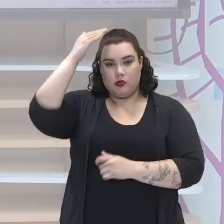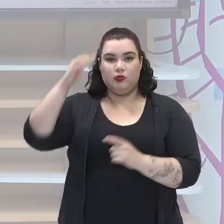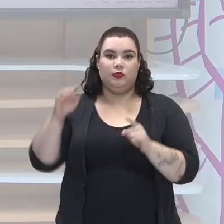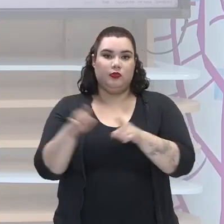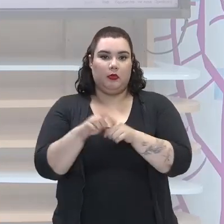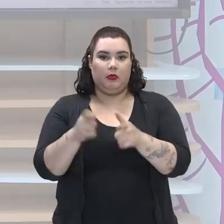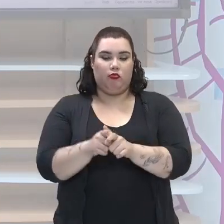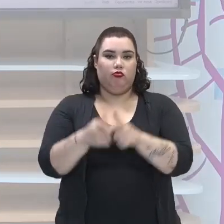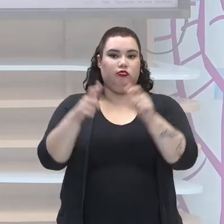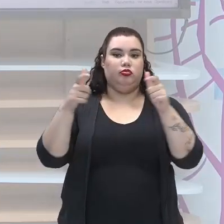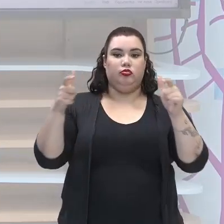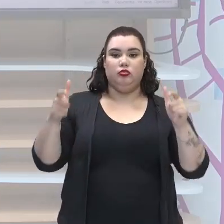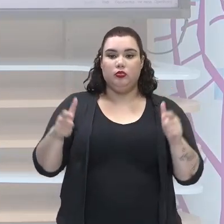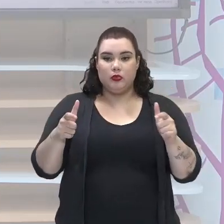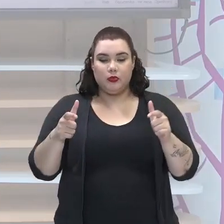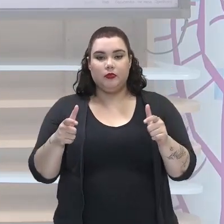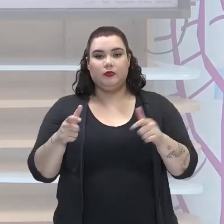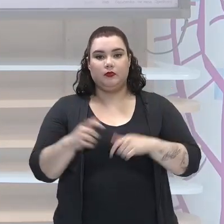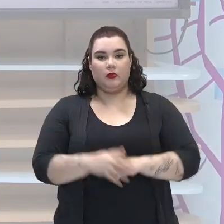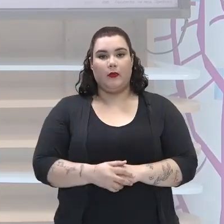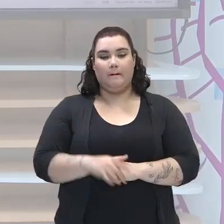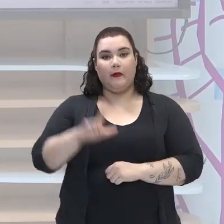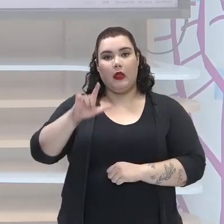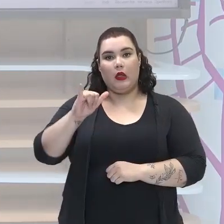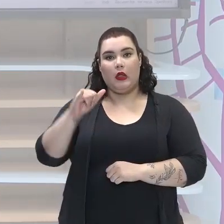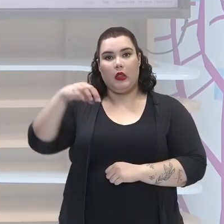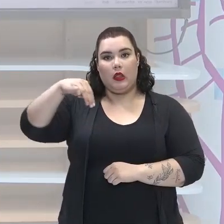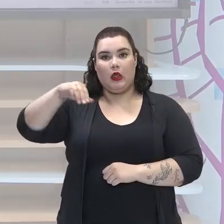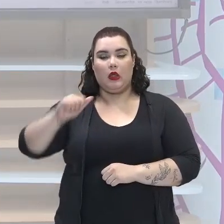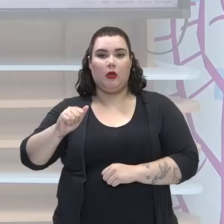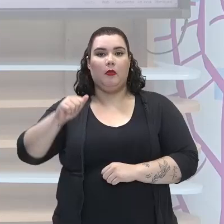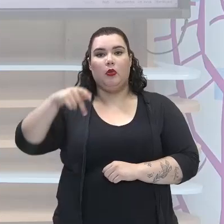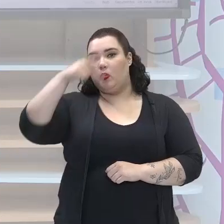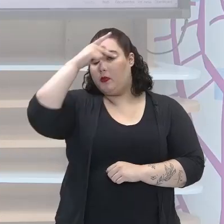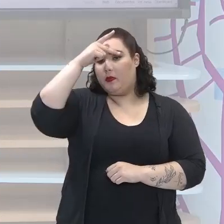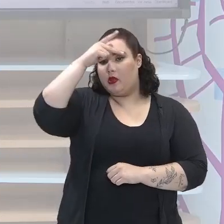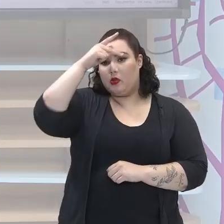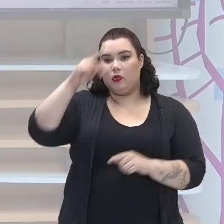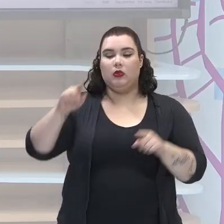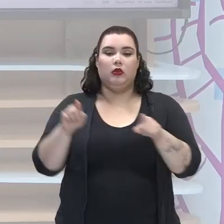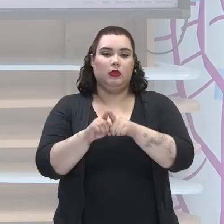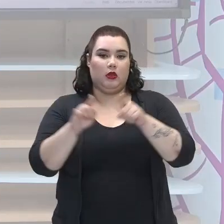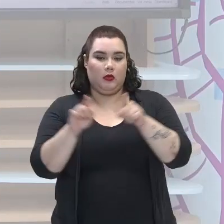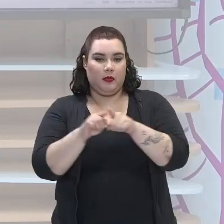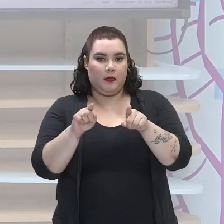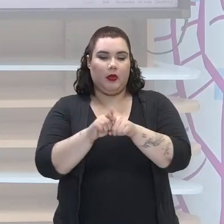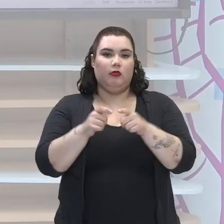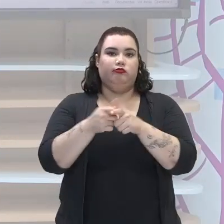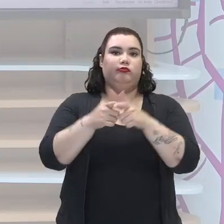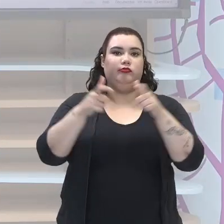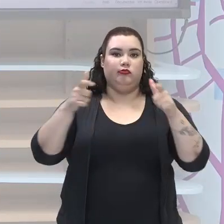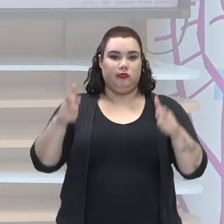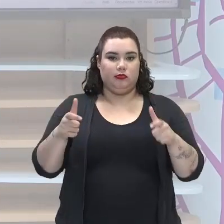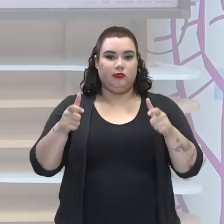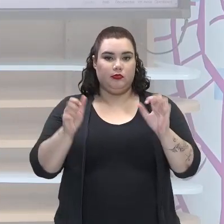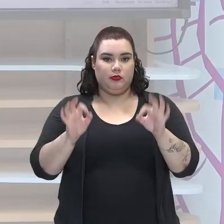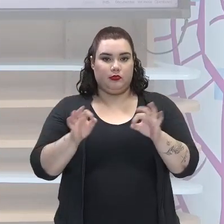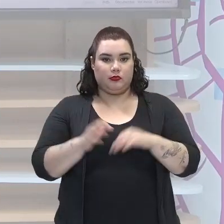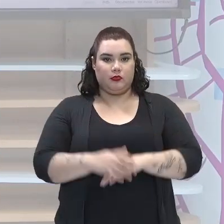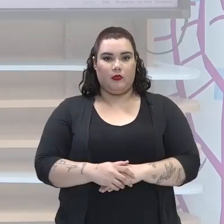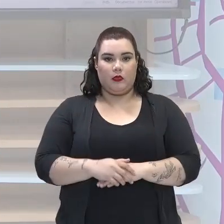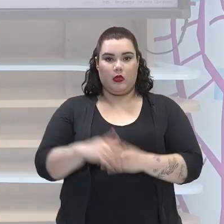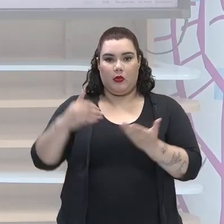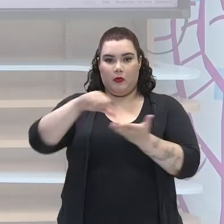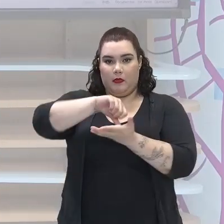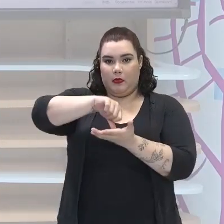cresceu bastante, né? Lima, no Peru, também são áreas ali que concentram muitas pessoas. Esse mapa que a gente